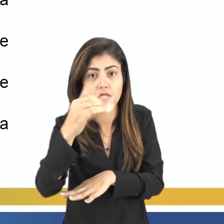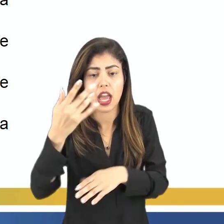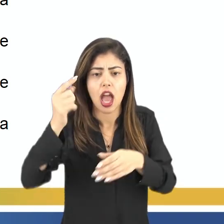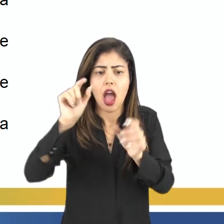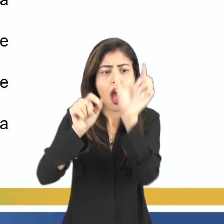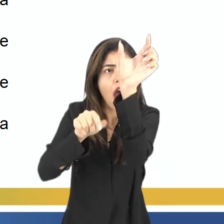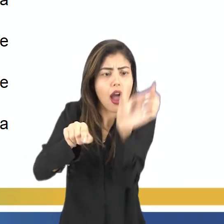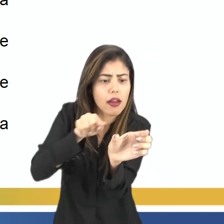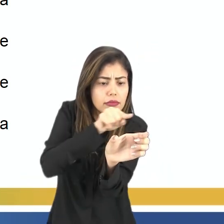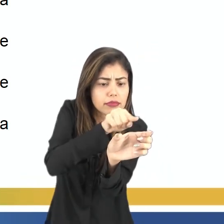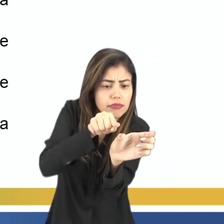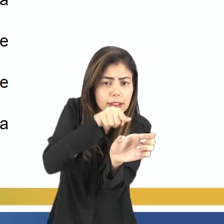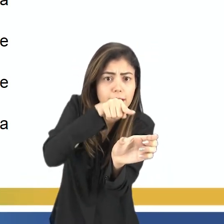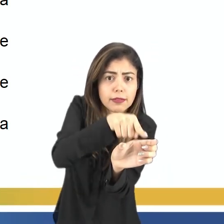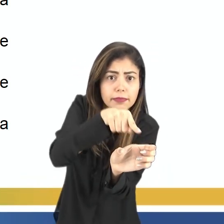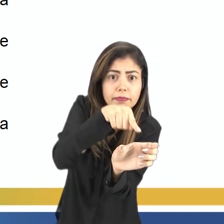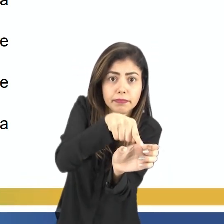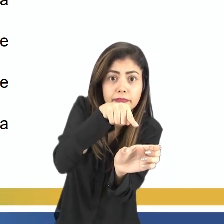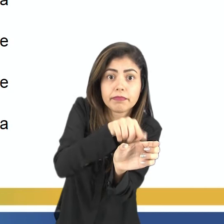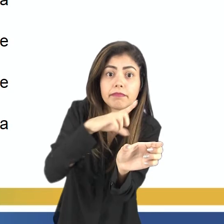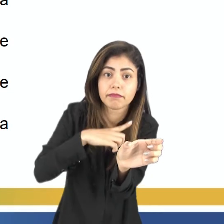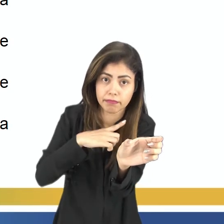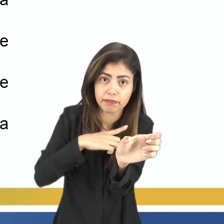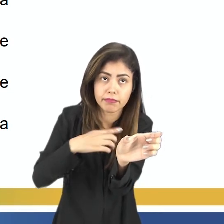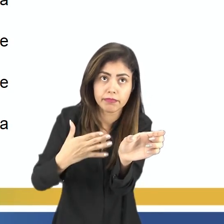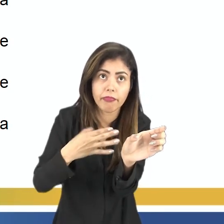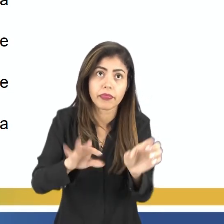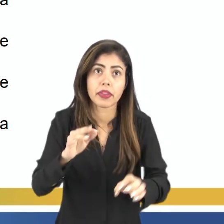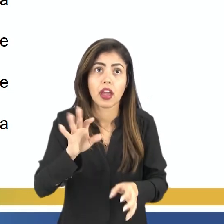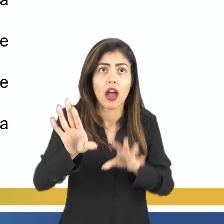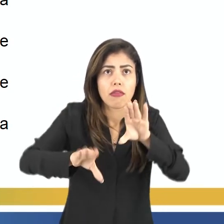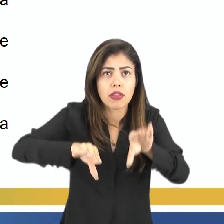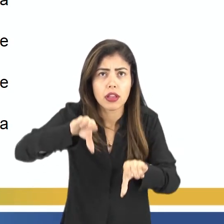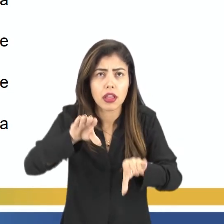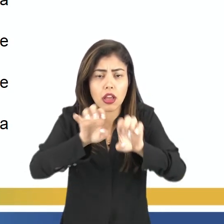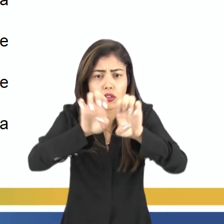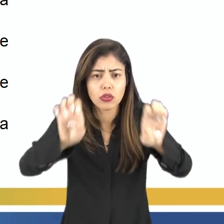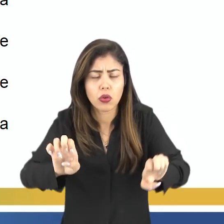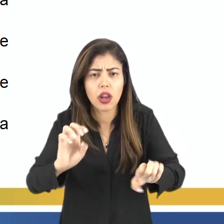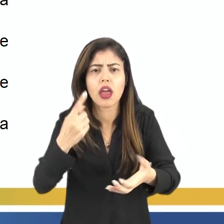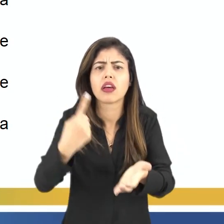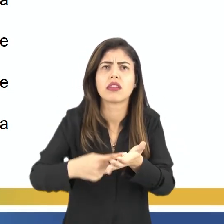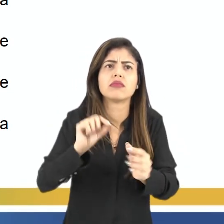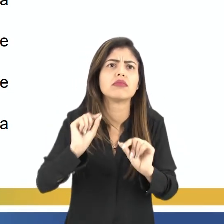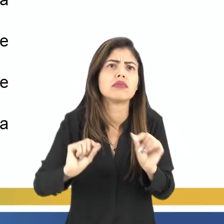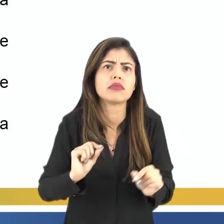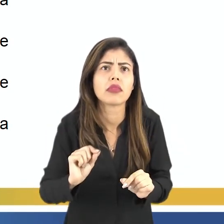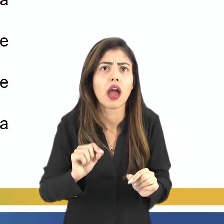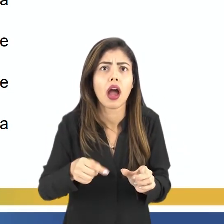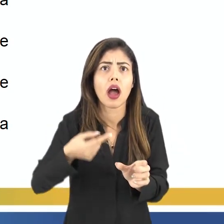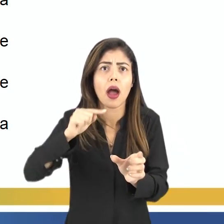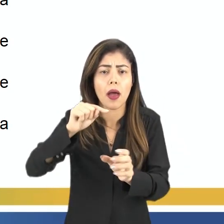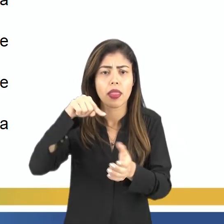A respeito dessas estruturas flexíveis, é correto afirmar que, bom, apresentam uma perfuração por